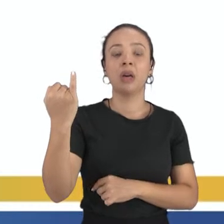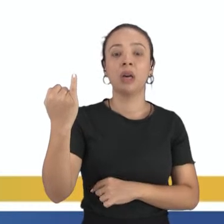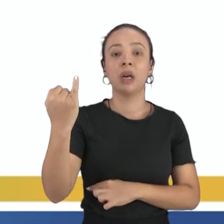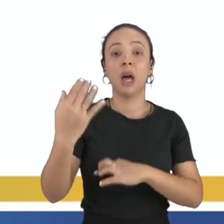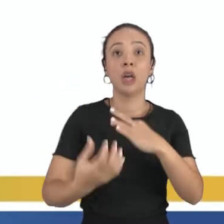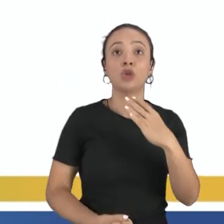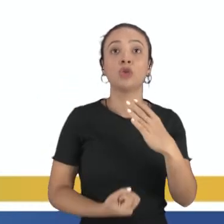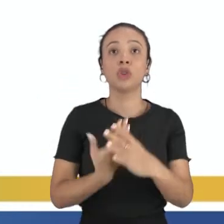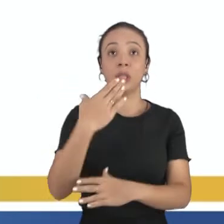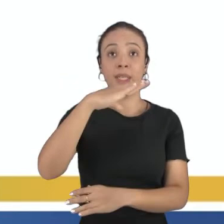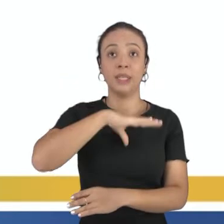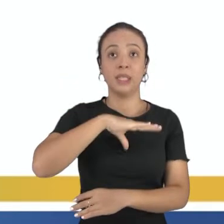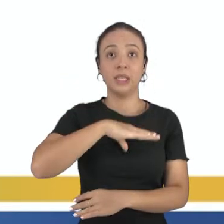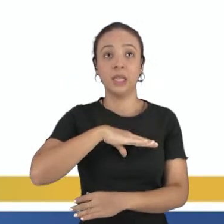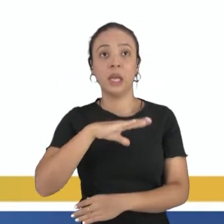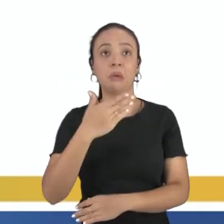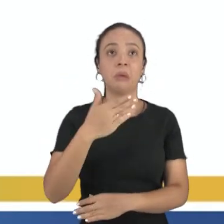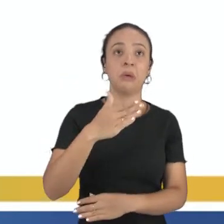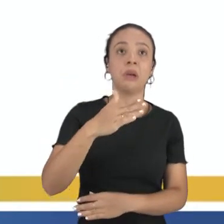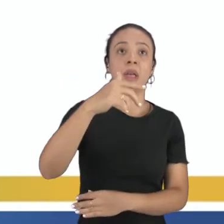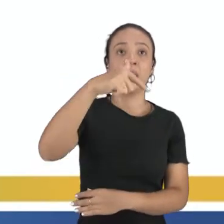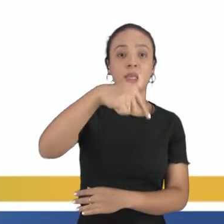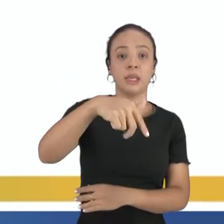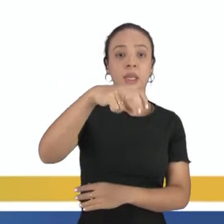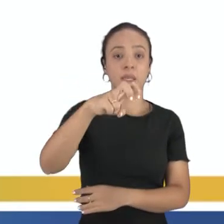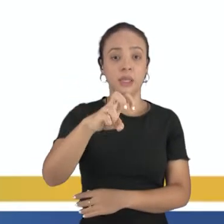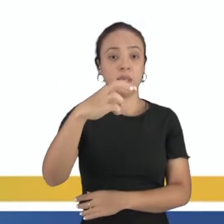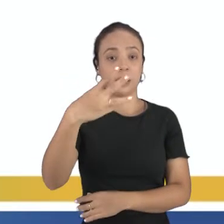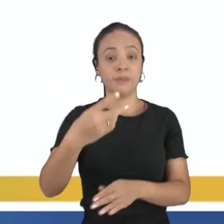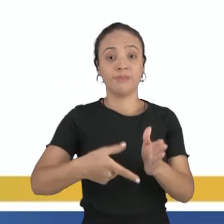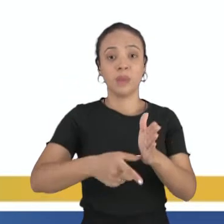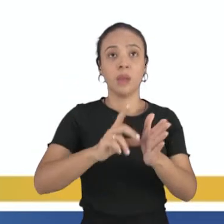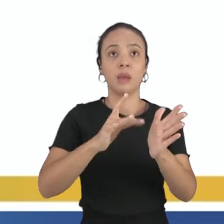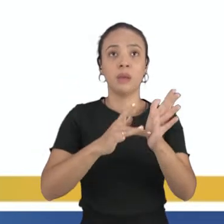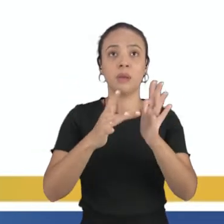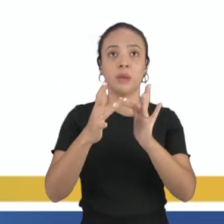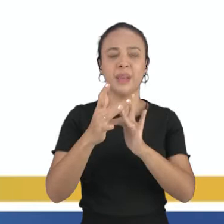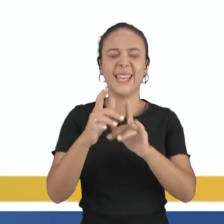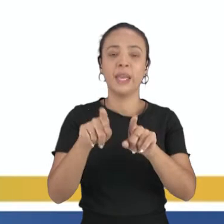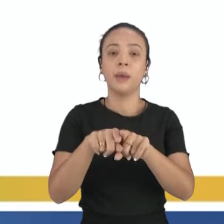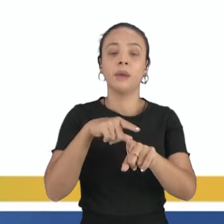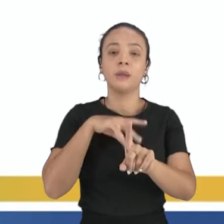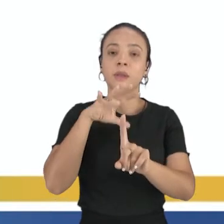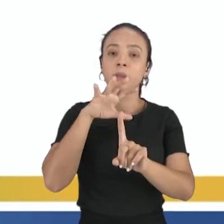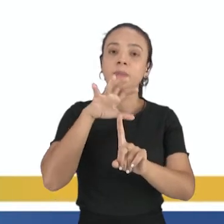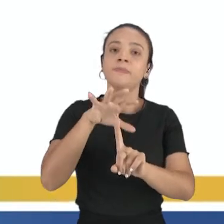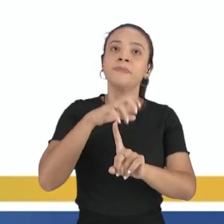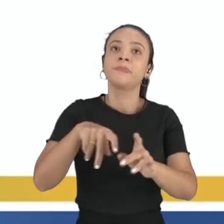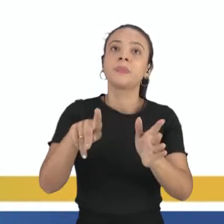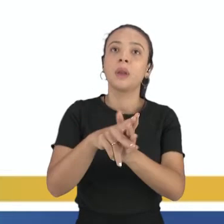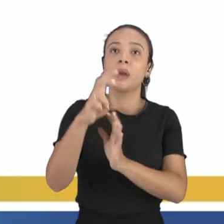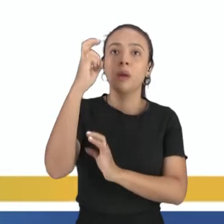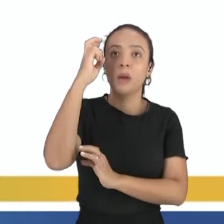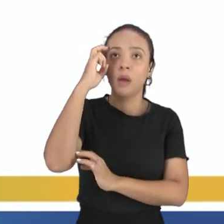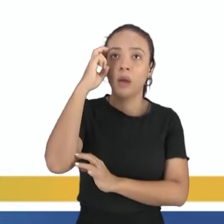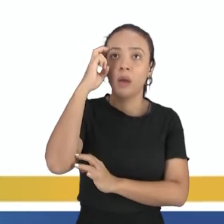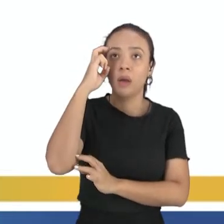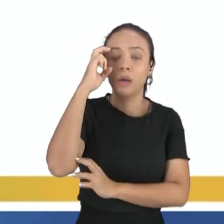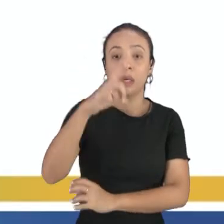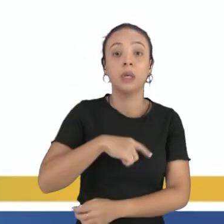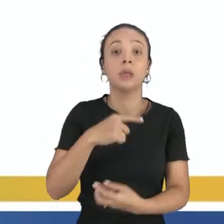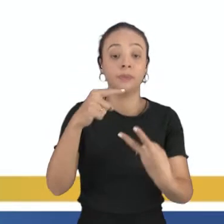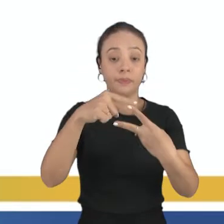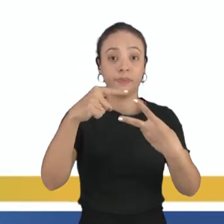data teoricamente de 753 a.C. As influências culturais para esse povo estão baseadas em